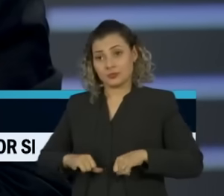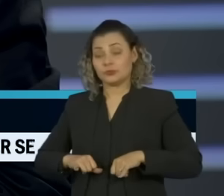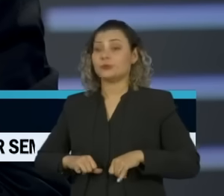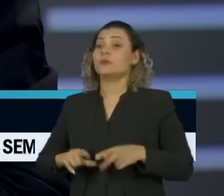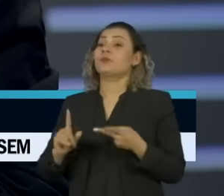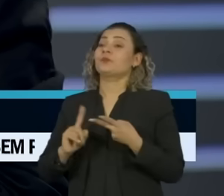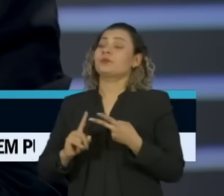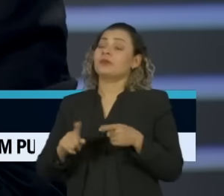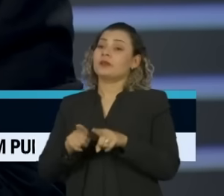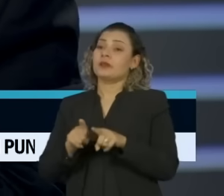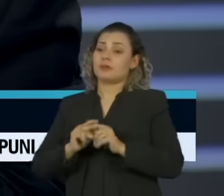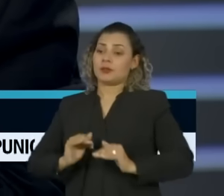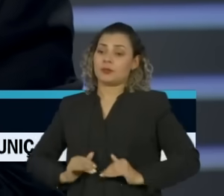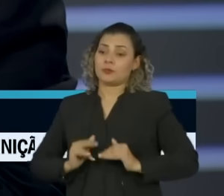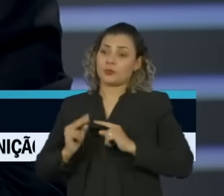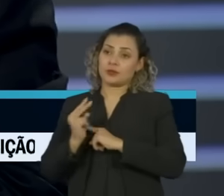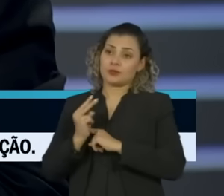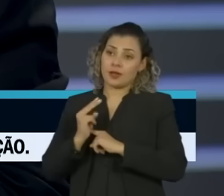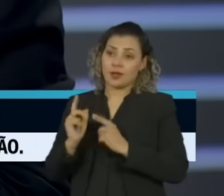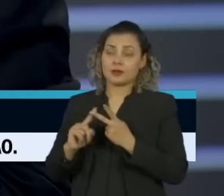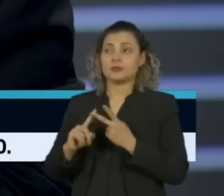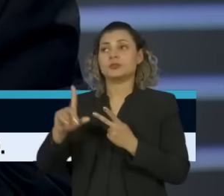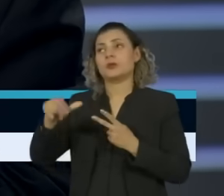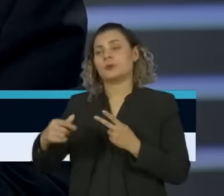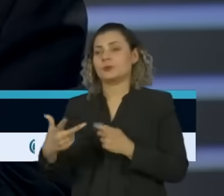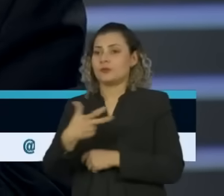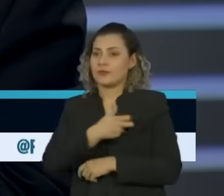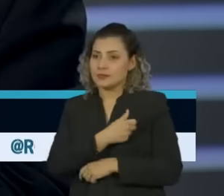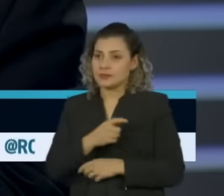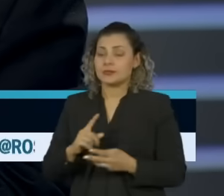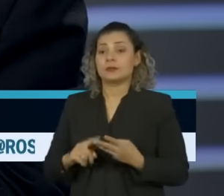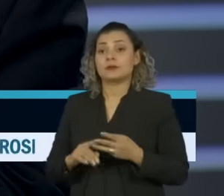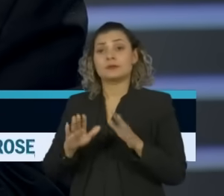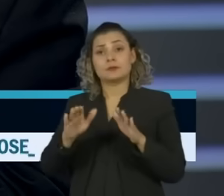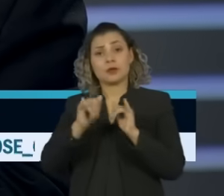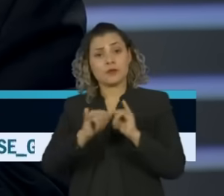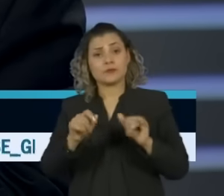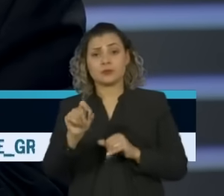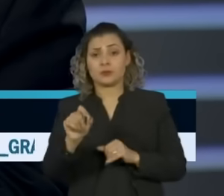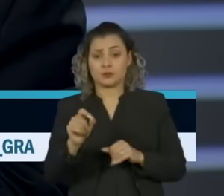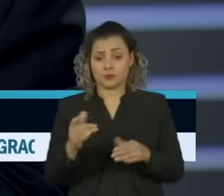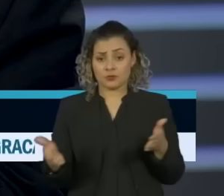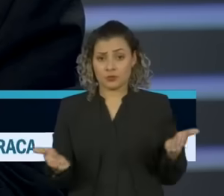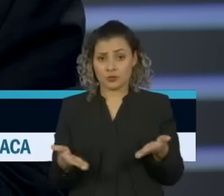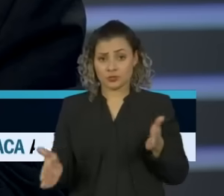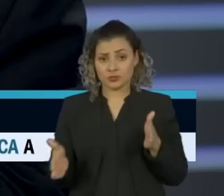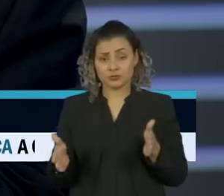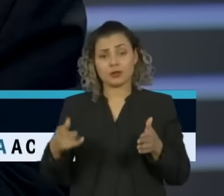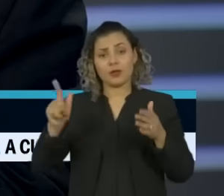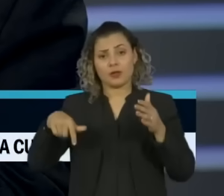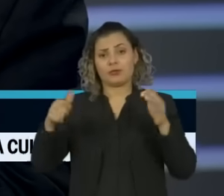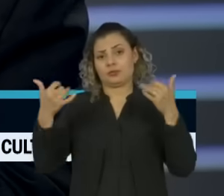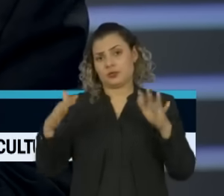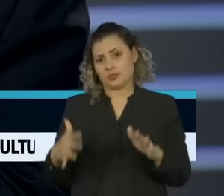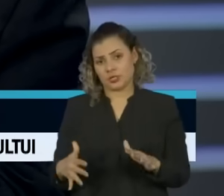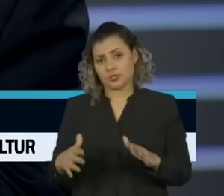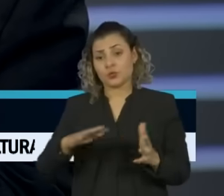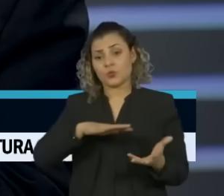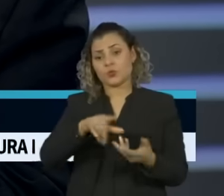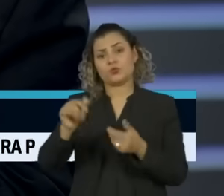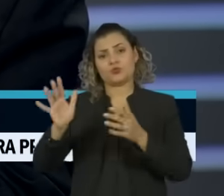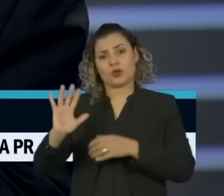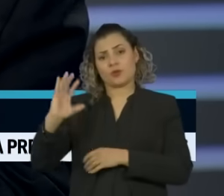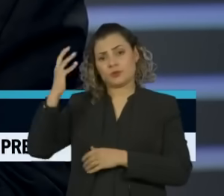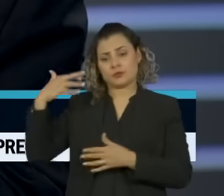produzem imunidade, daí vem a vacina. O que eu quero dizer é o seguinte, o que a gente está passando é uma tragédia, a humanidade já passou por